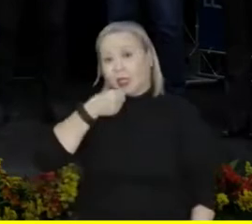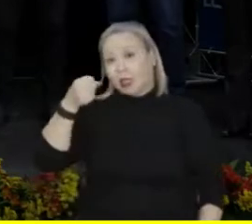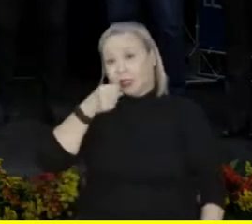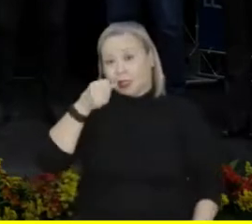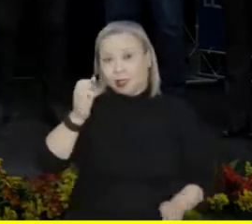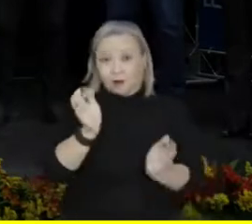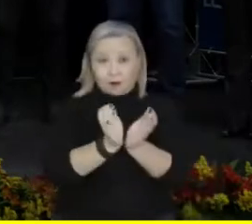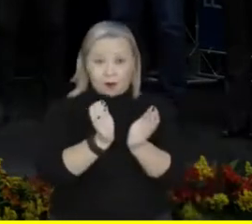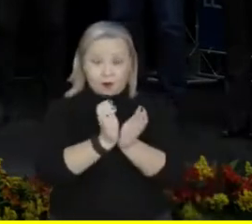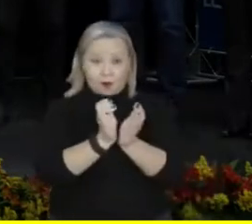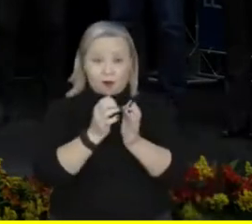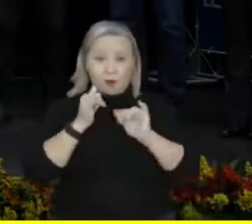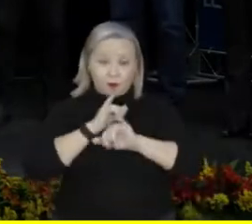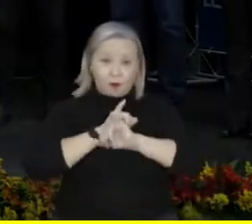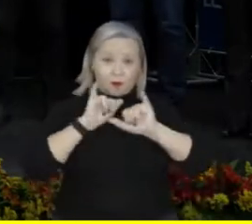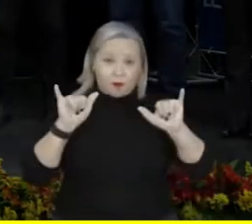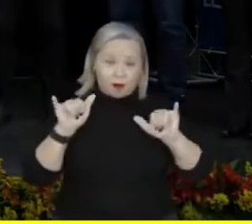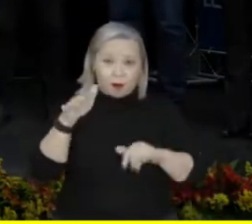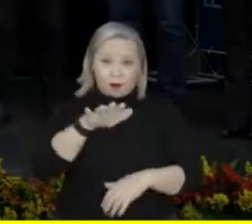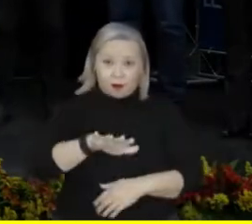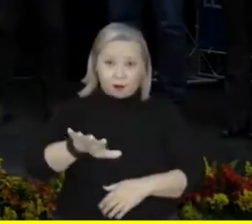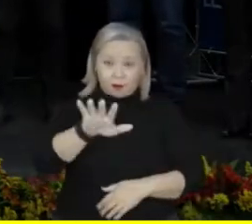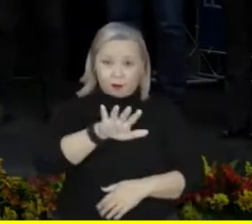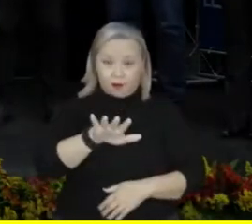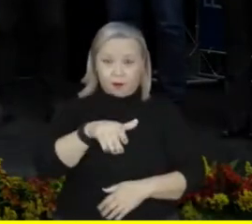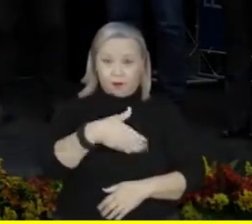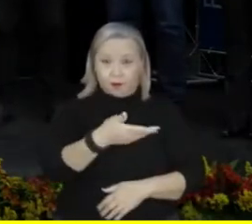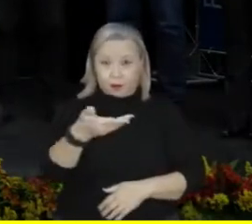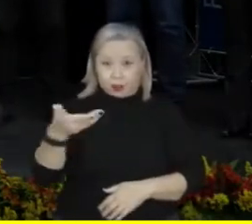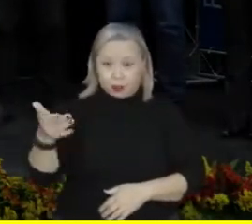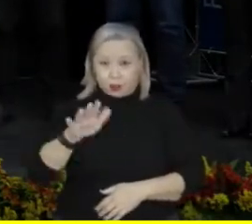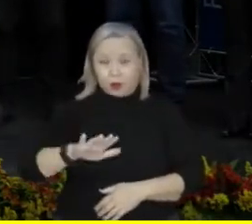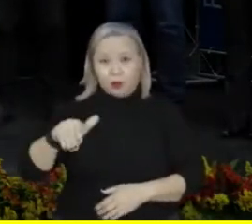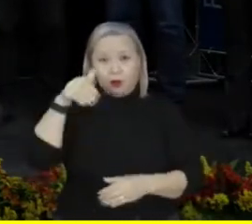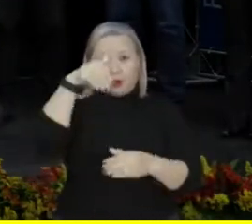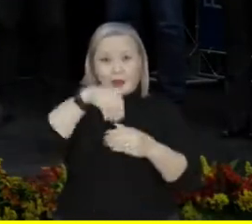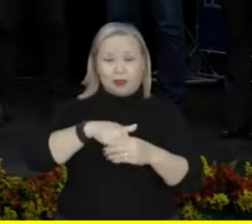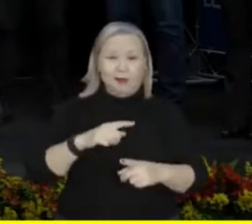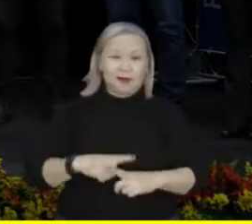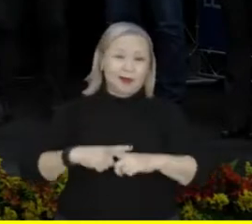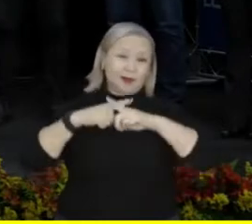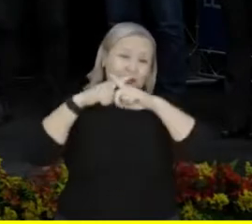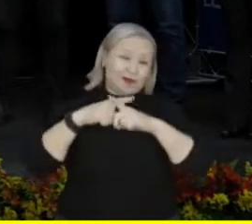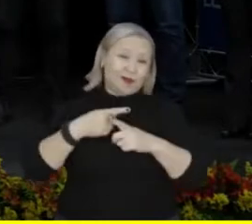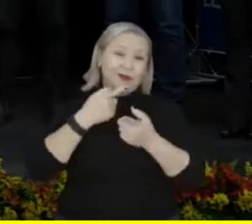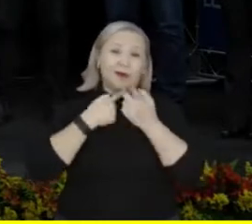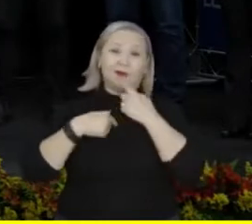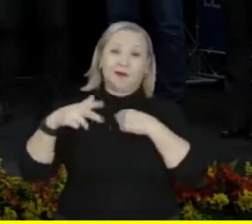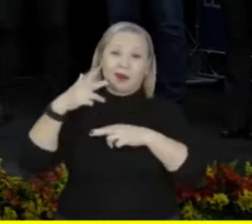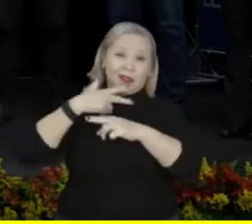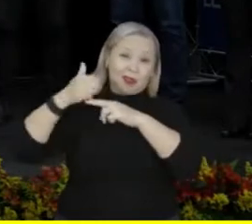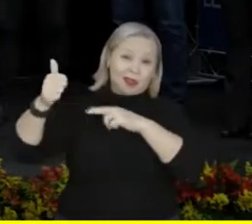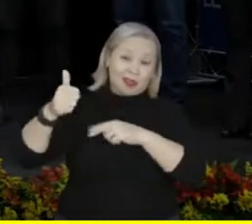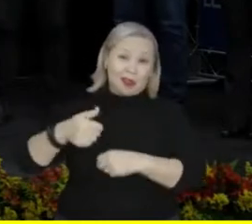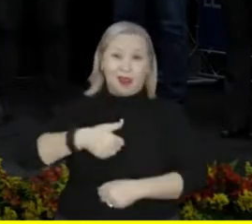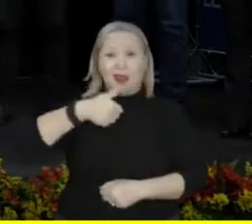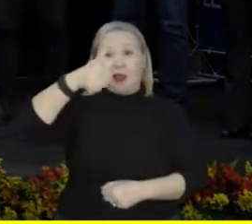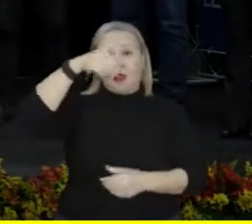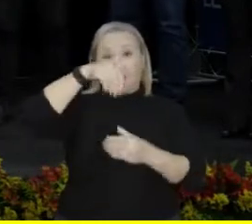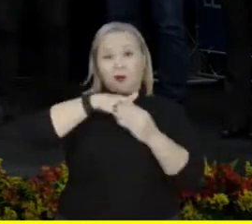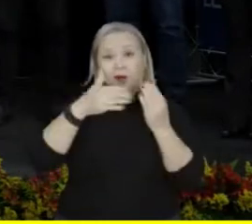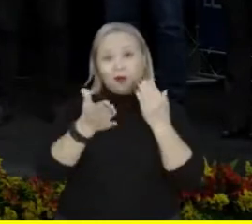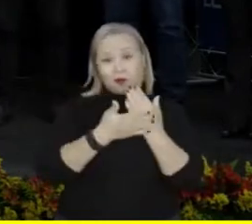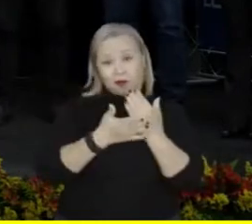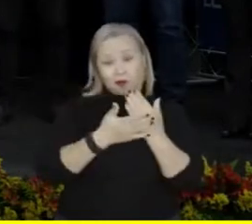para vocês que toda eleição que eu disputa eu tenho vontade de ganhar no primeiro turno mas nem sempre